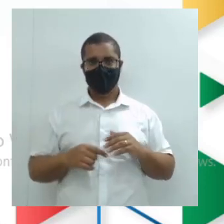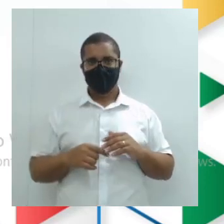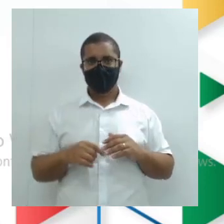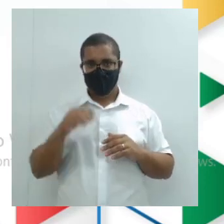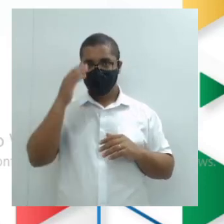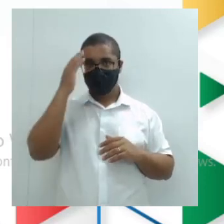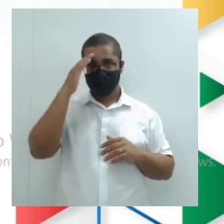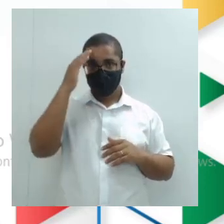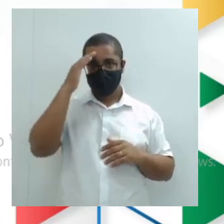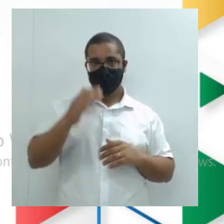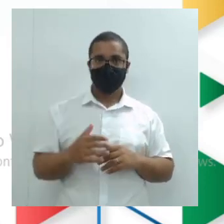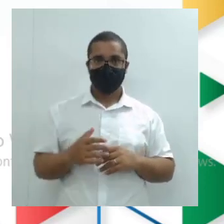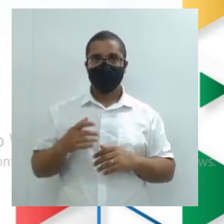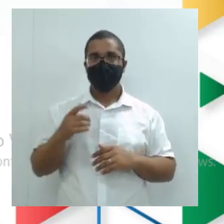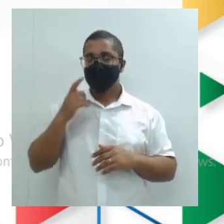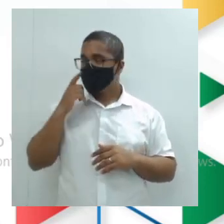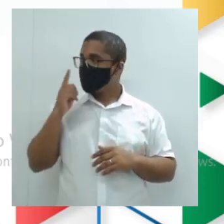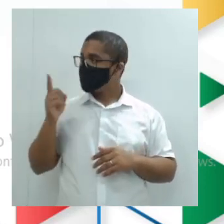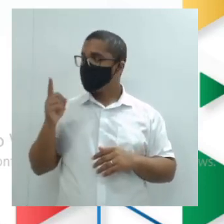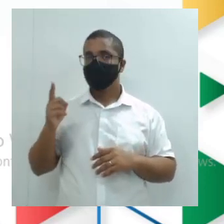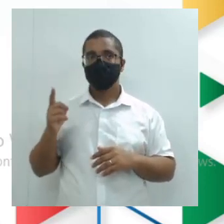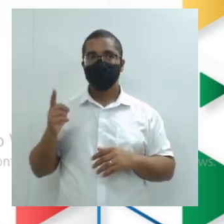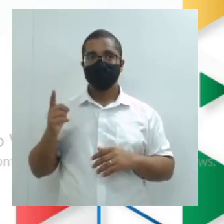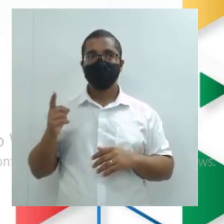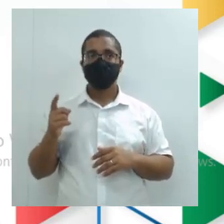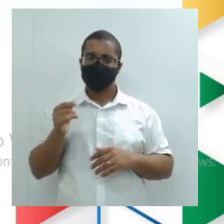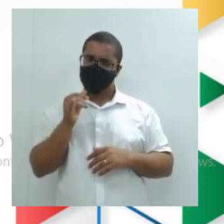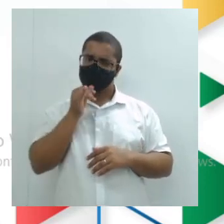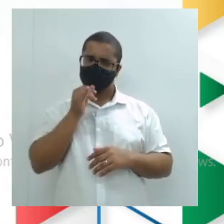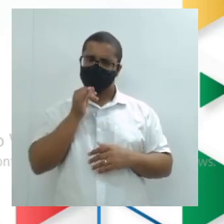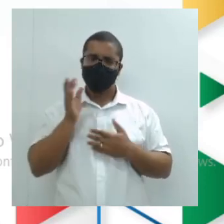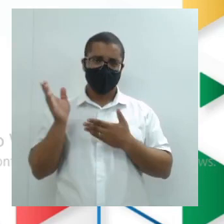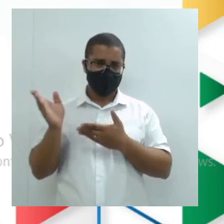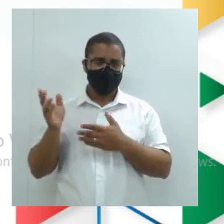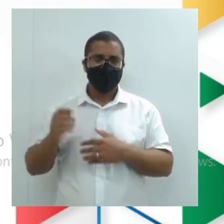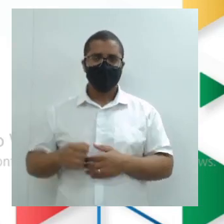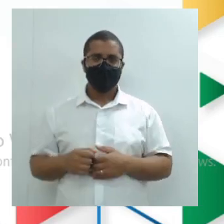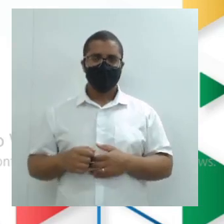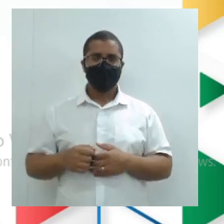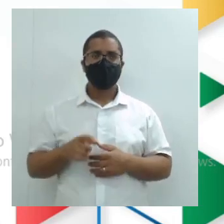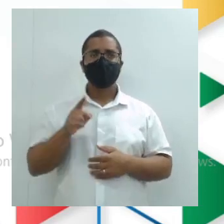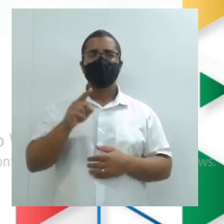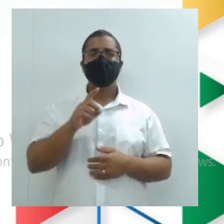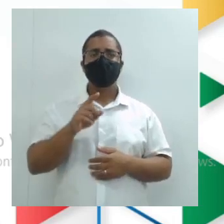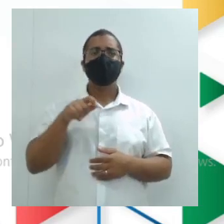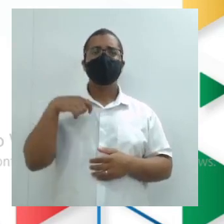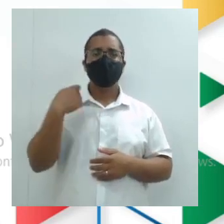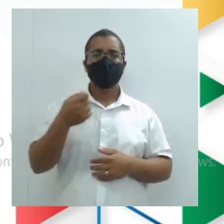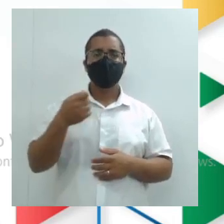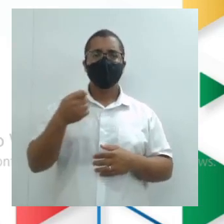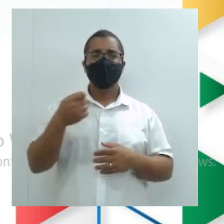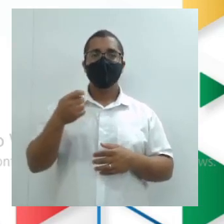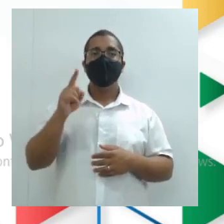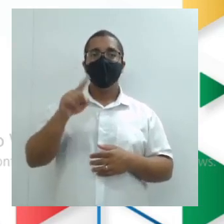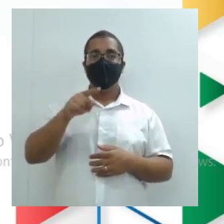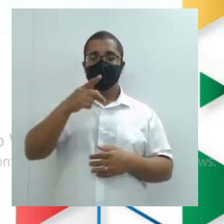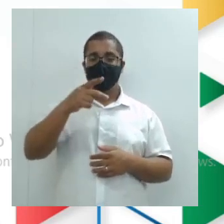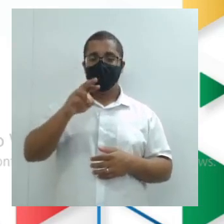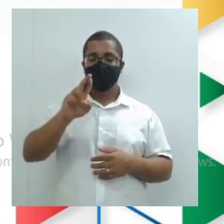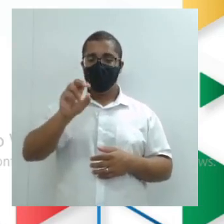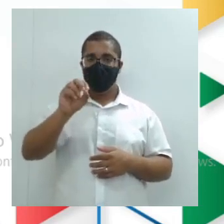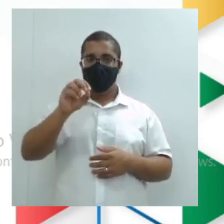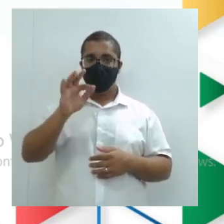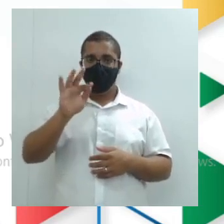também, tá bom? Então, ó, como exemplo a gente colocou aí. E a gente chama isso também de profundidade. Você está